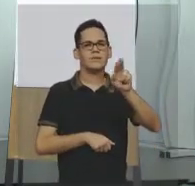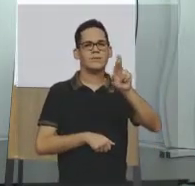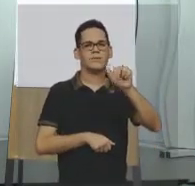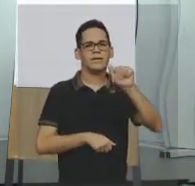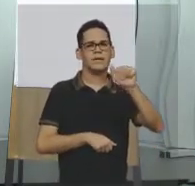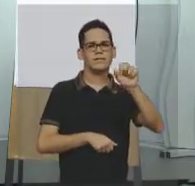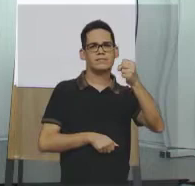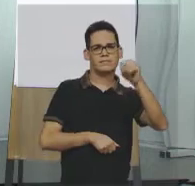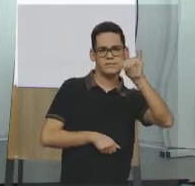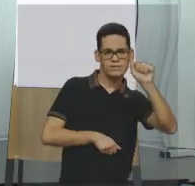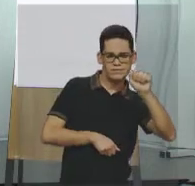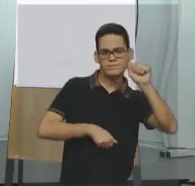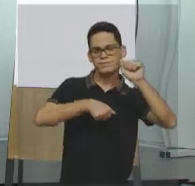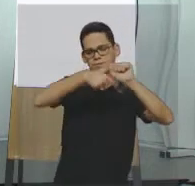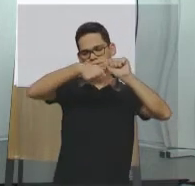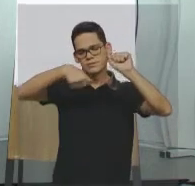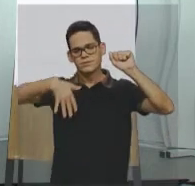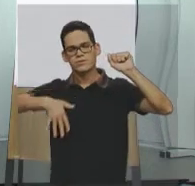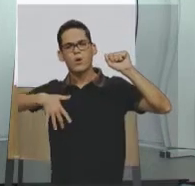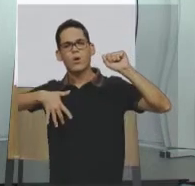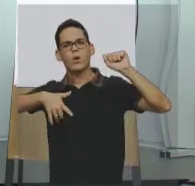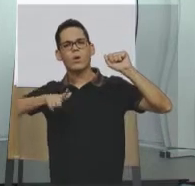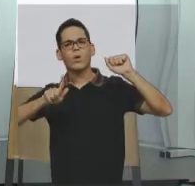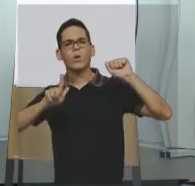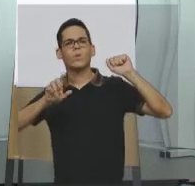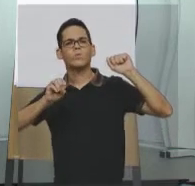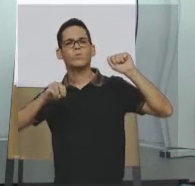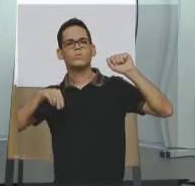sul. Depois, esses dois